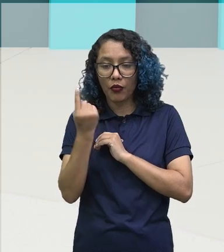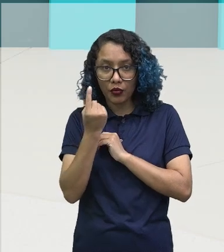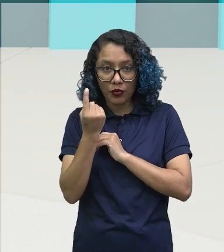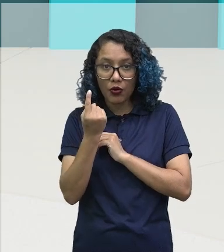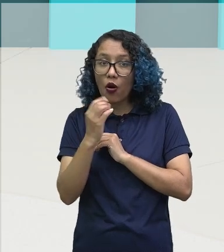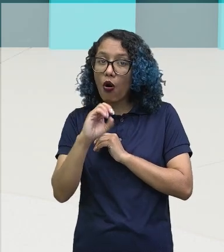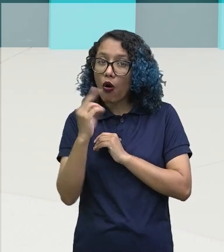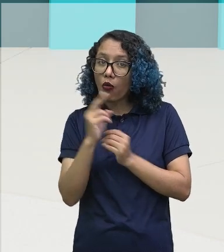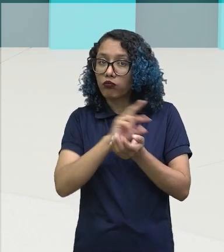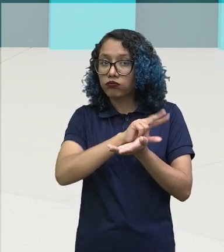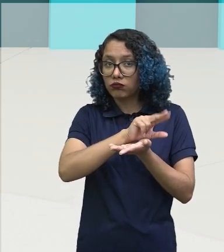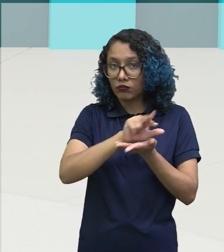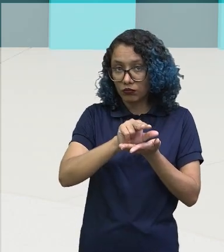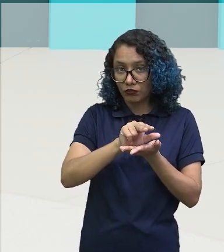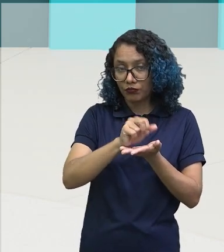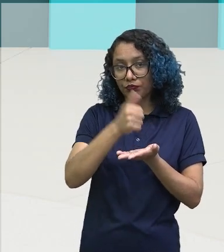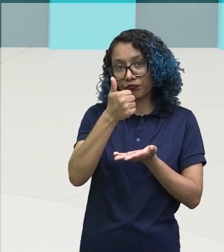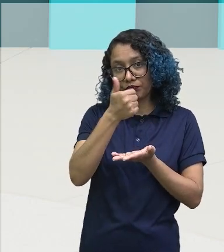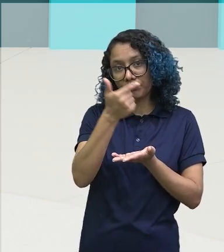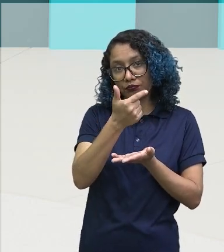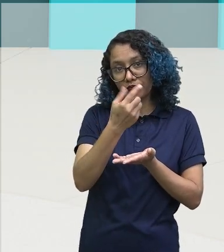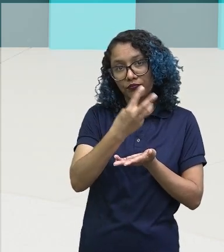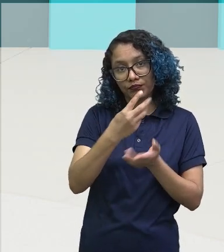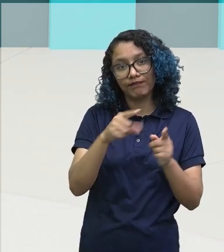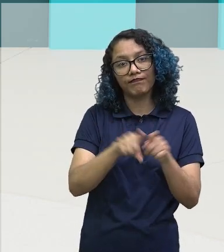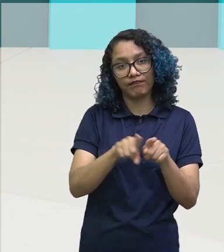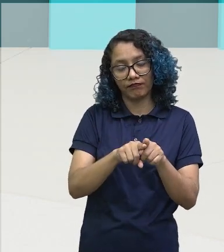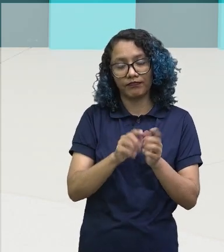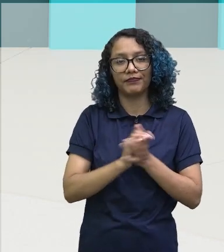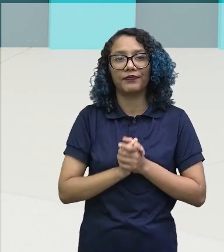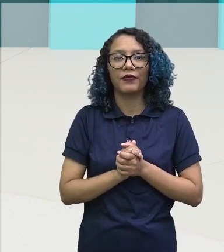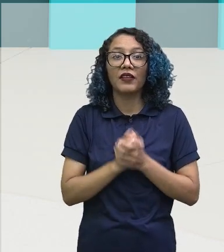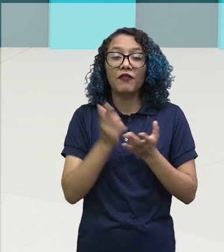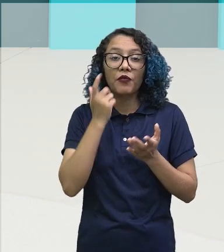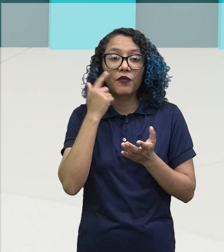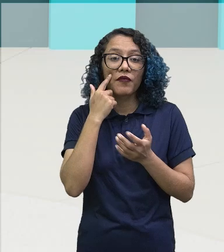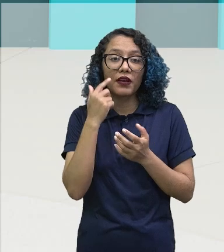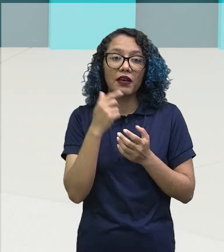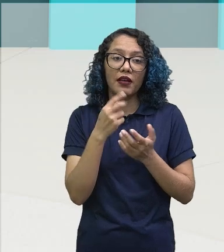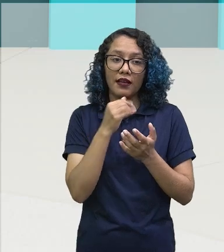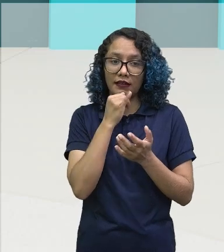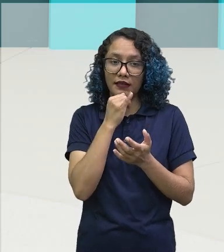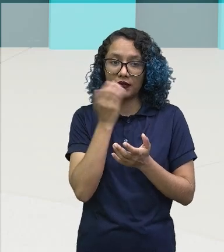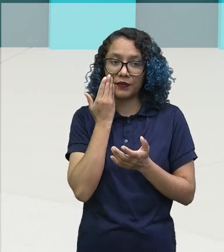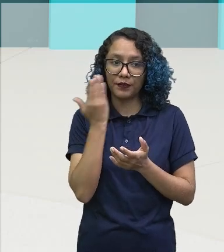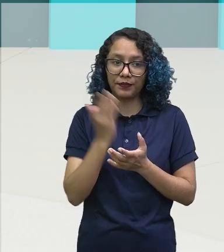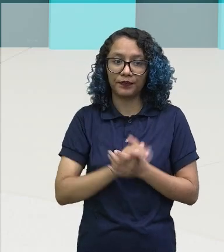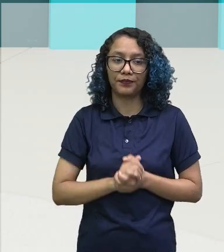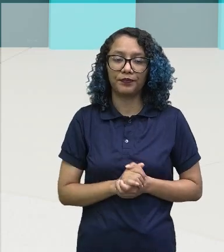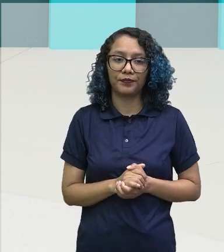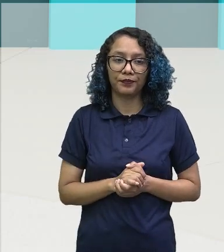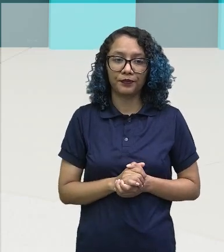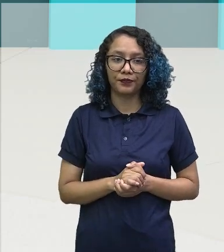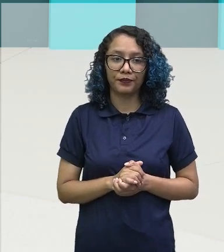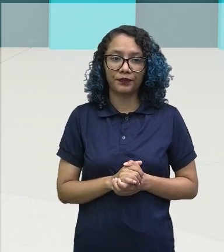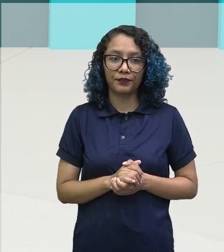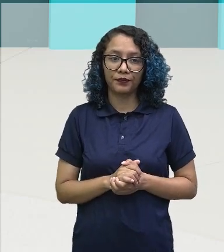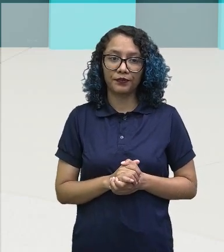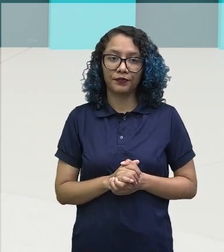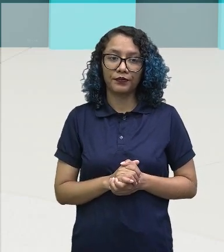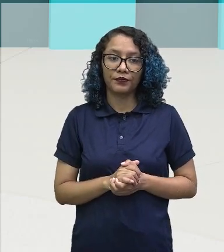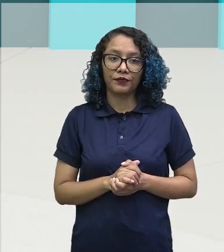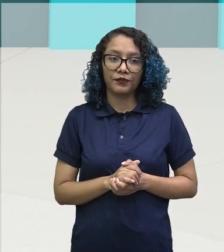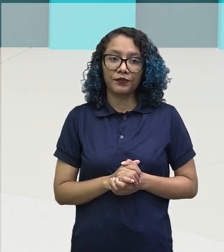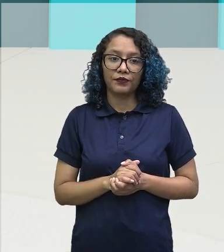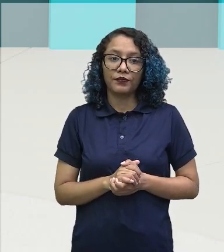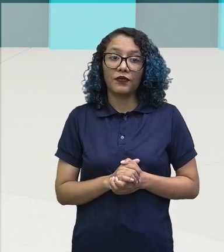do plural. Então, vamos ver um exemplo dessa concordância. Observe aí, olha. O nível